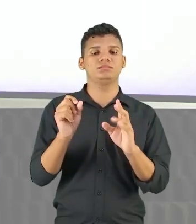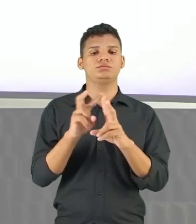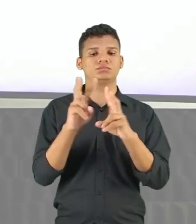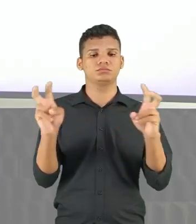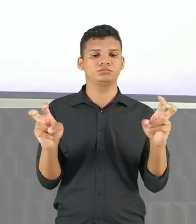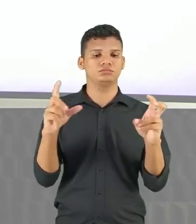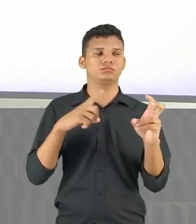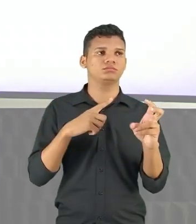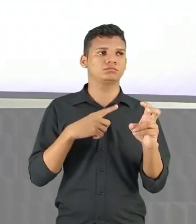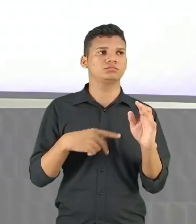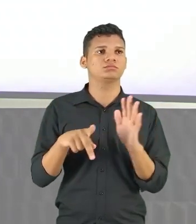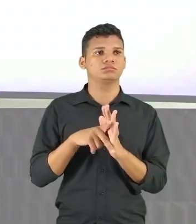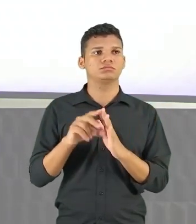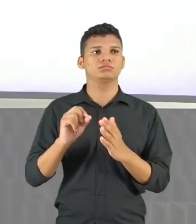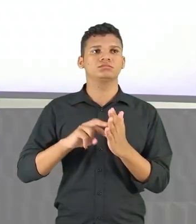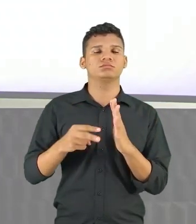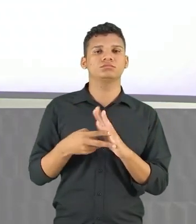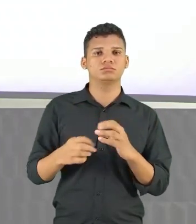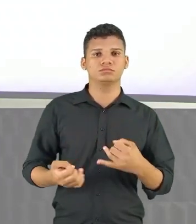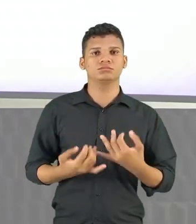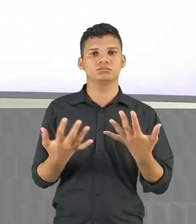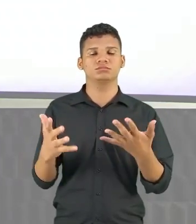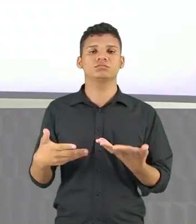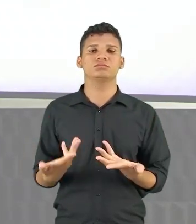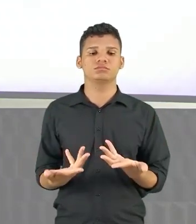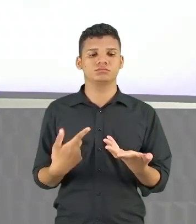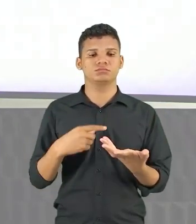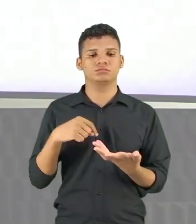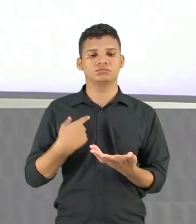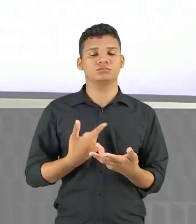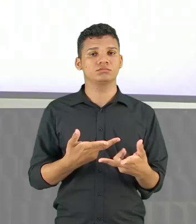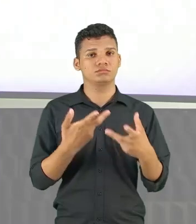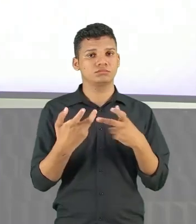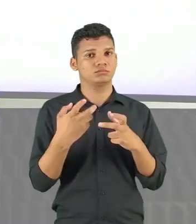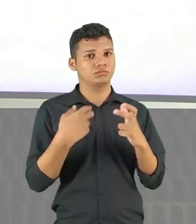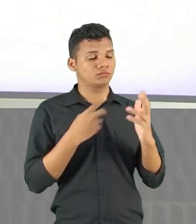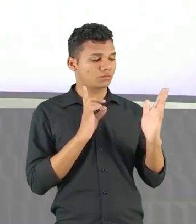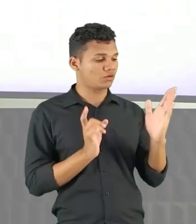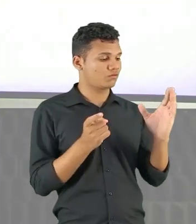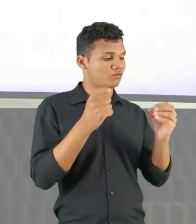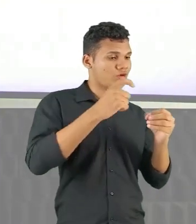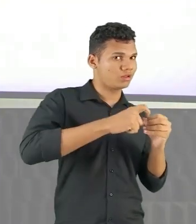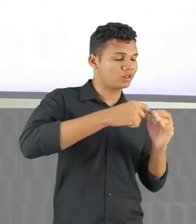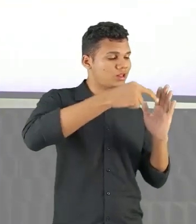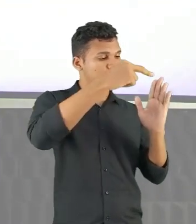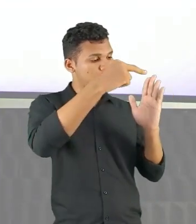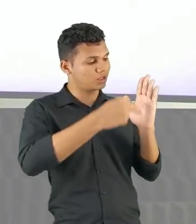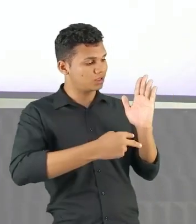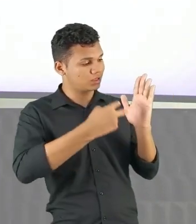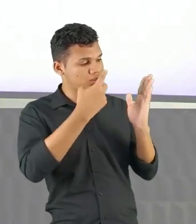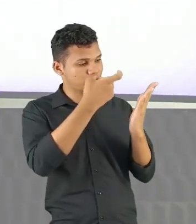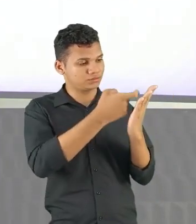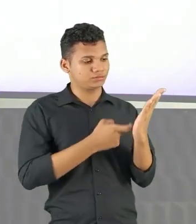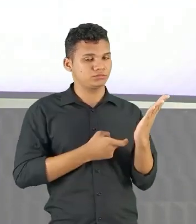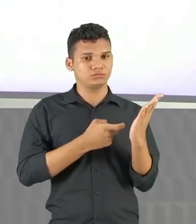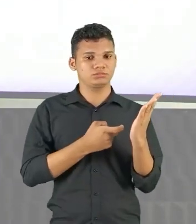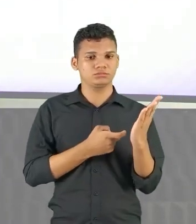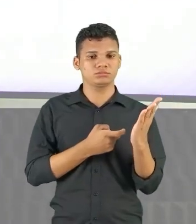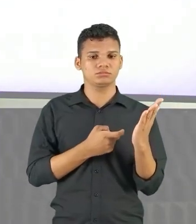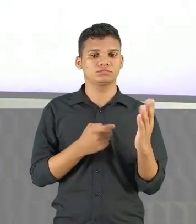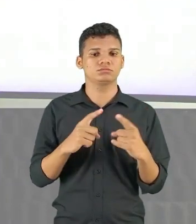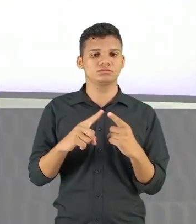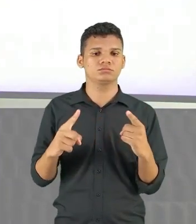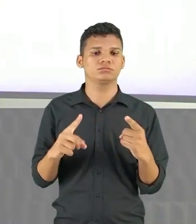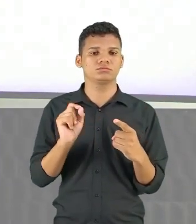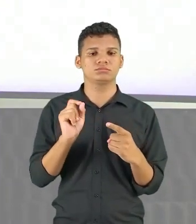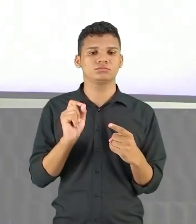tema introduzido pela expressão. Então, esse longe disso, se vocês voltarem lá no texto, não tá, acho que eu não deixei marcado,